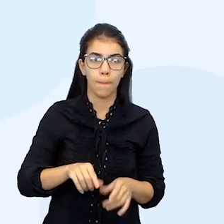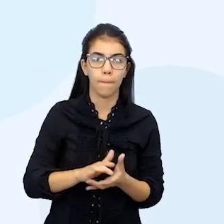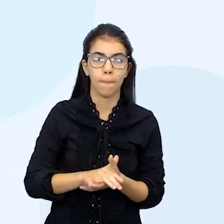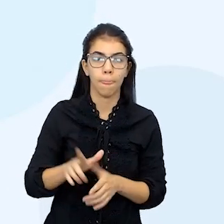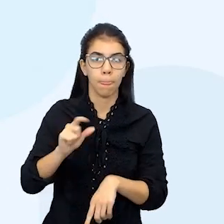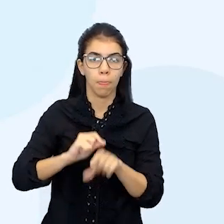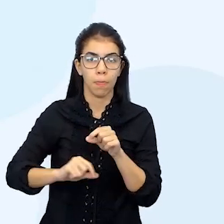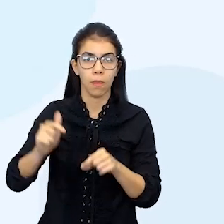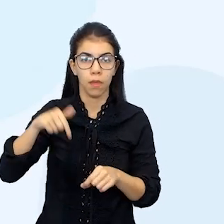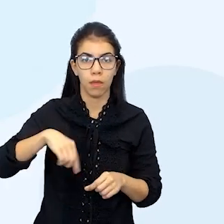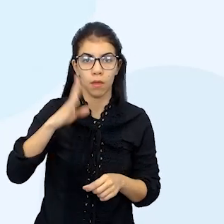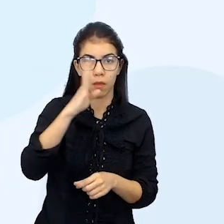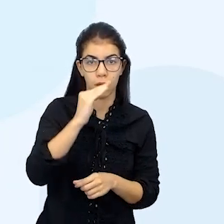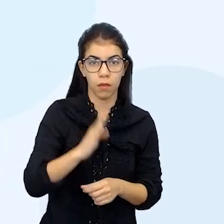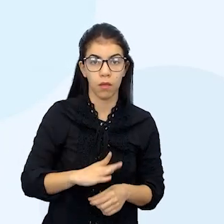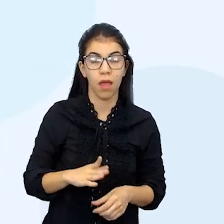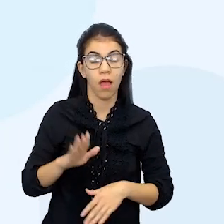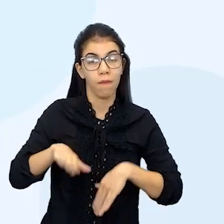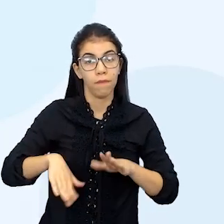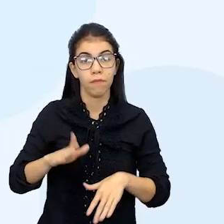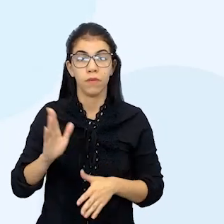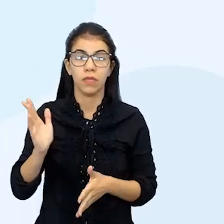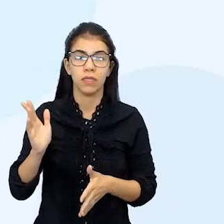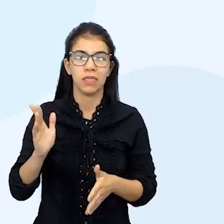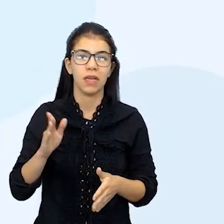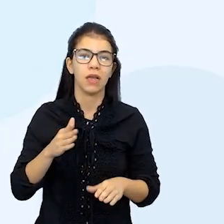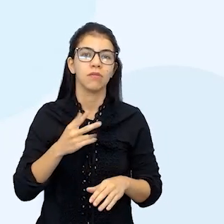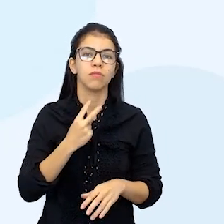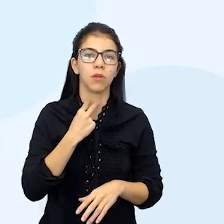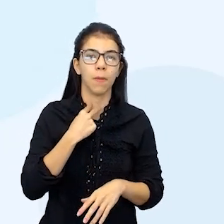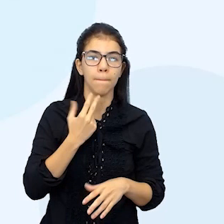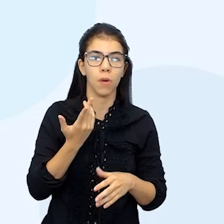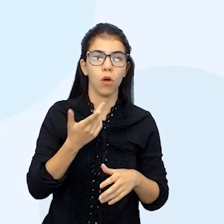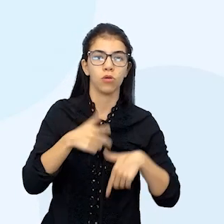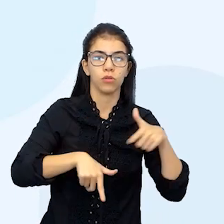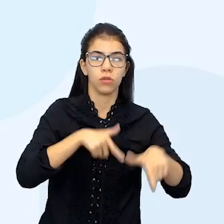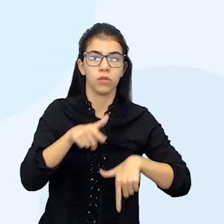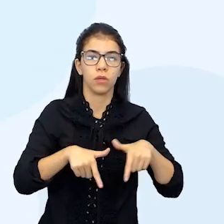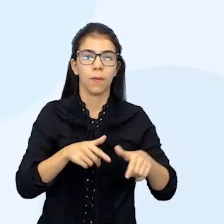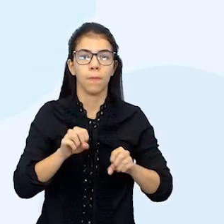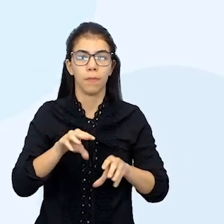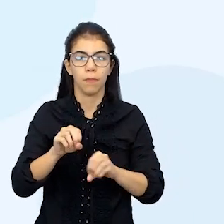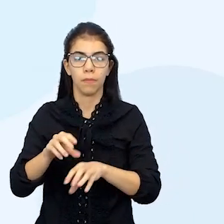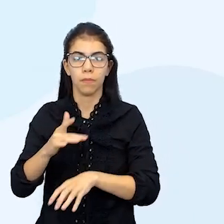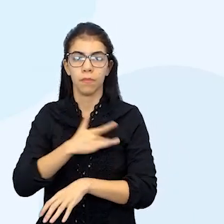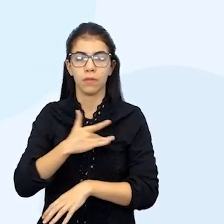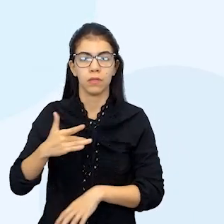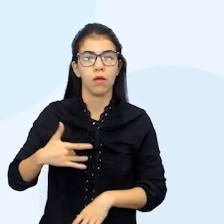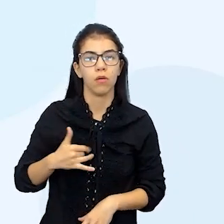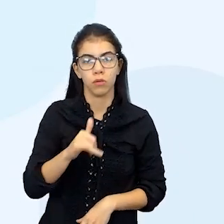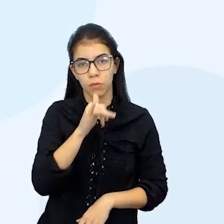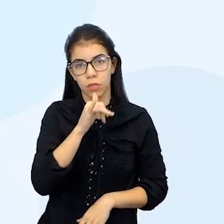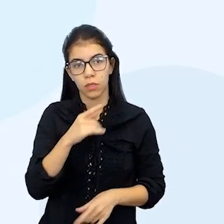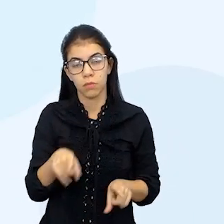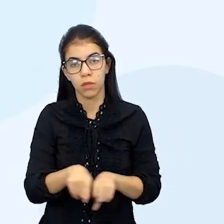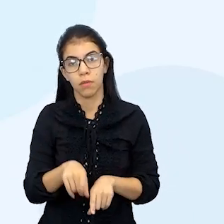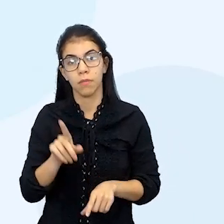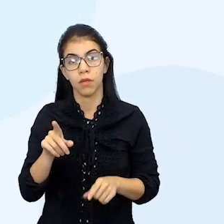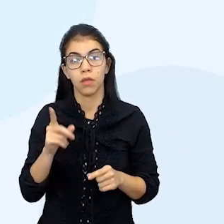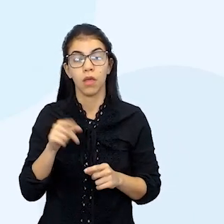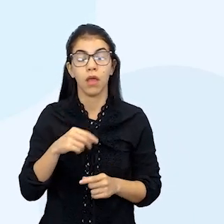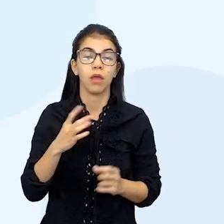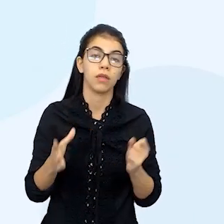documentada no Brasil, sendo privados, então, de acessar serviços sociais, como educação e saúde, por exemplo. E aí a questão